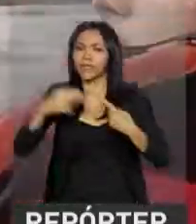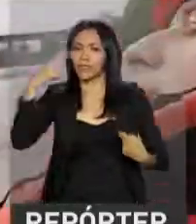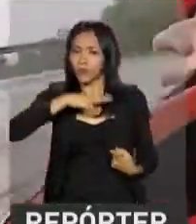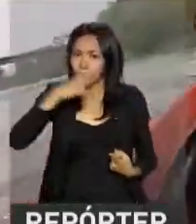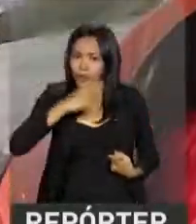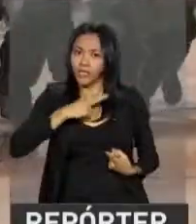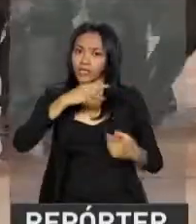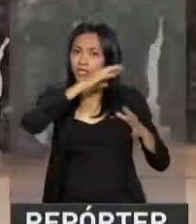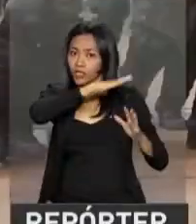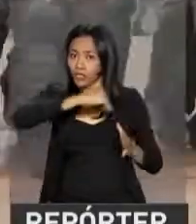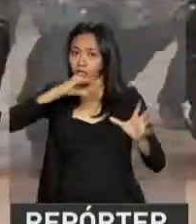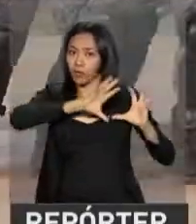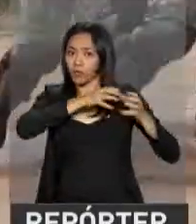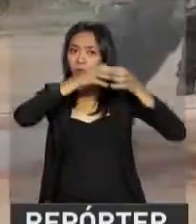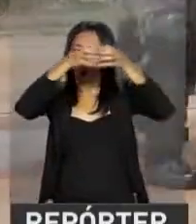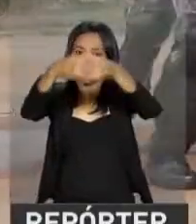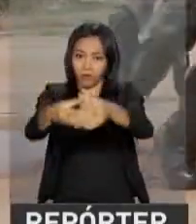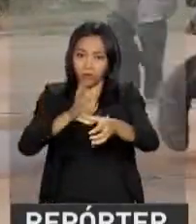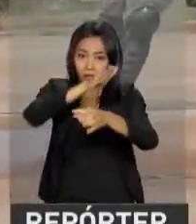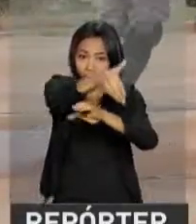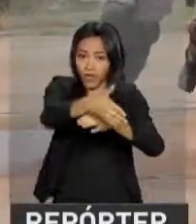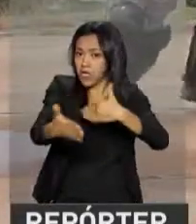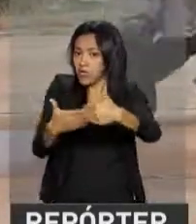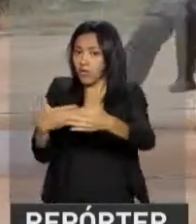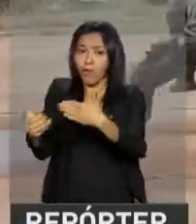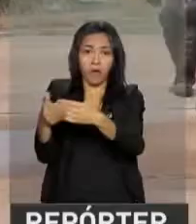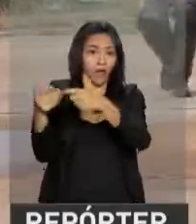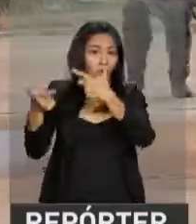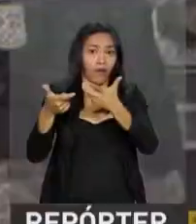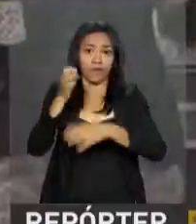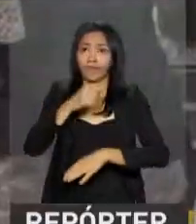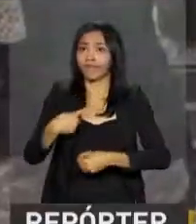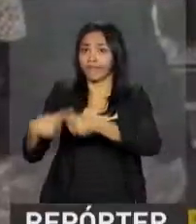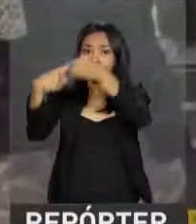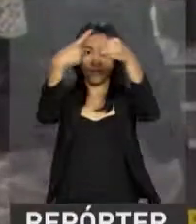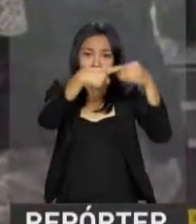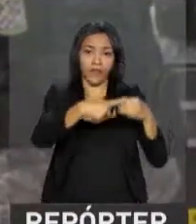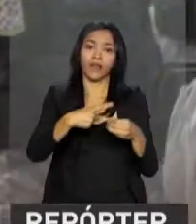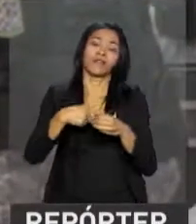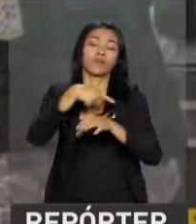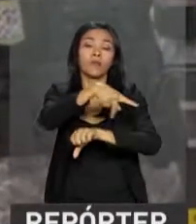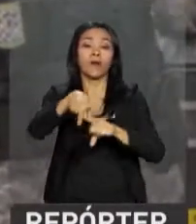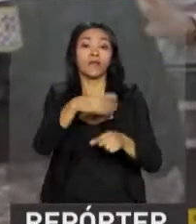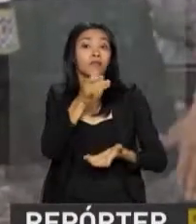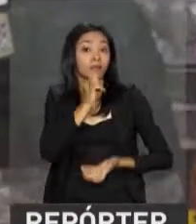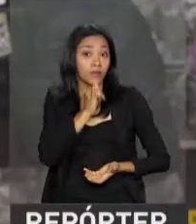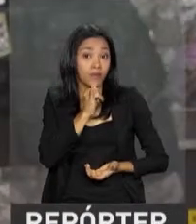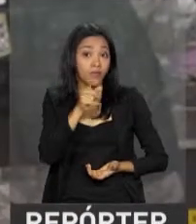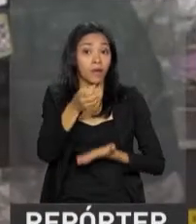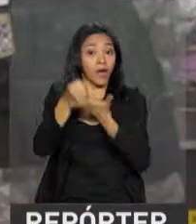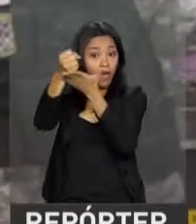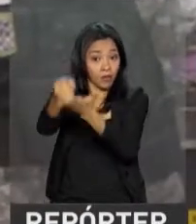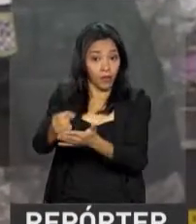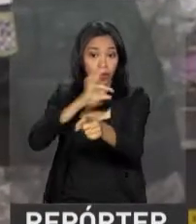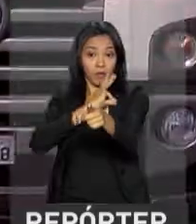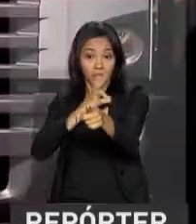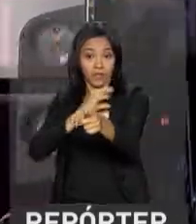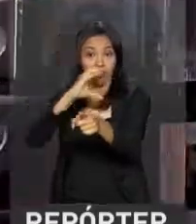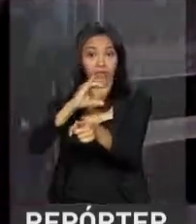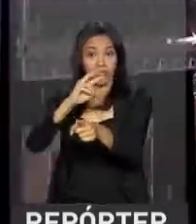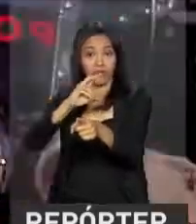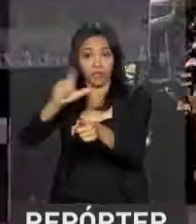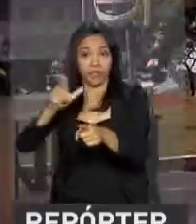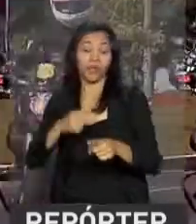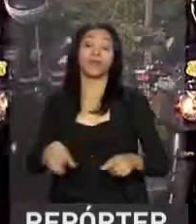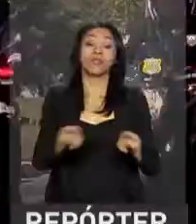calamidades as equipes podem atuar em qualquer cidade do país em apoio por exemplo às polícias civil e militar e